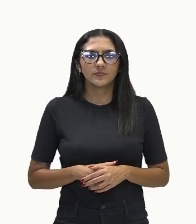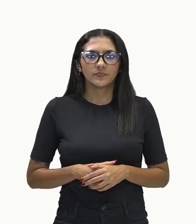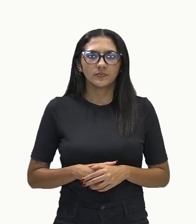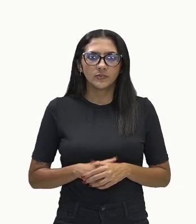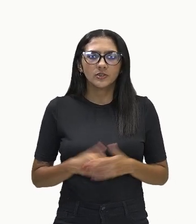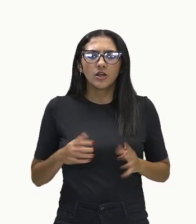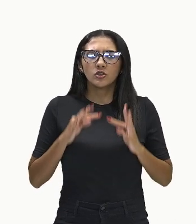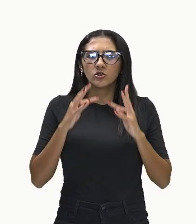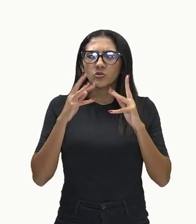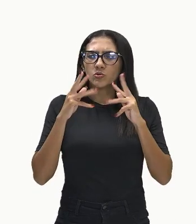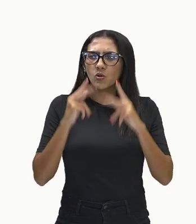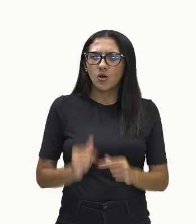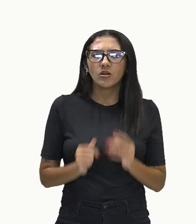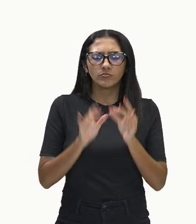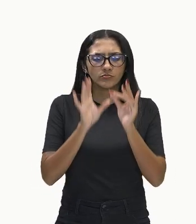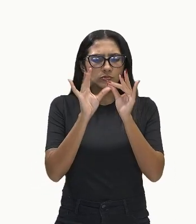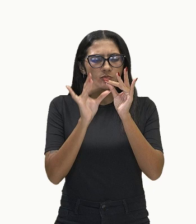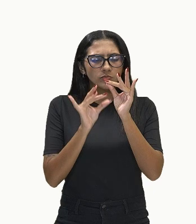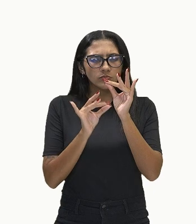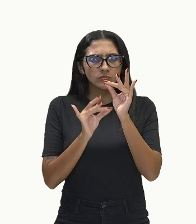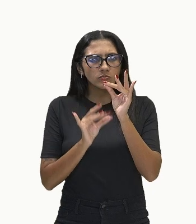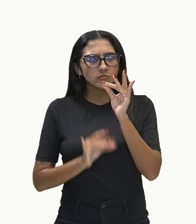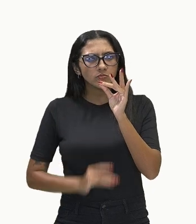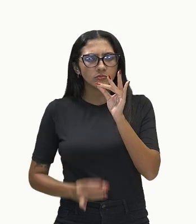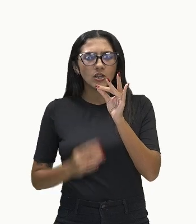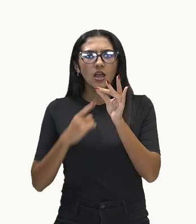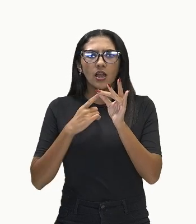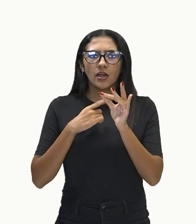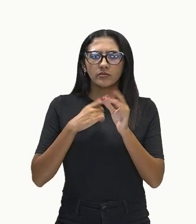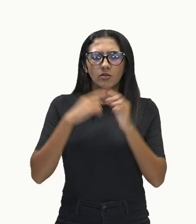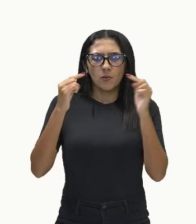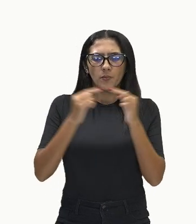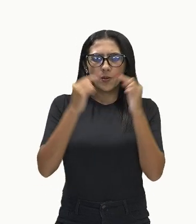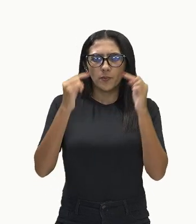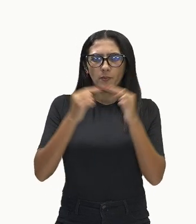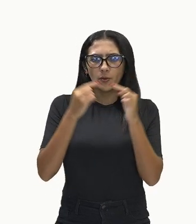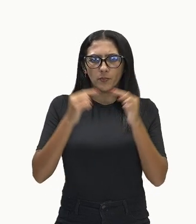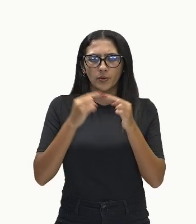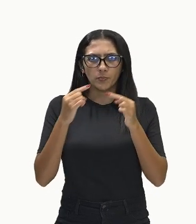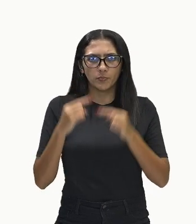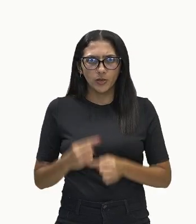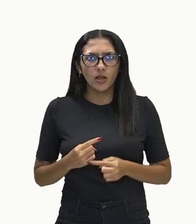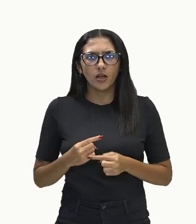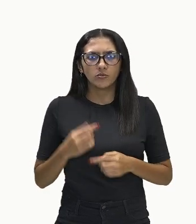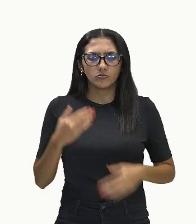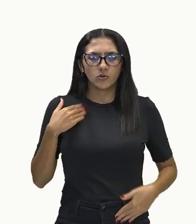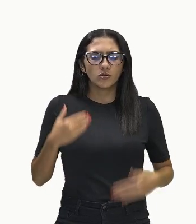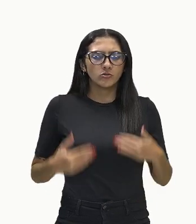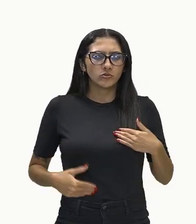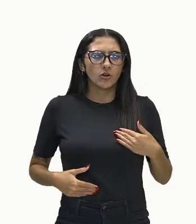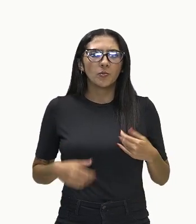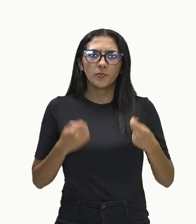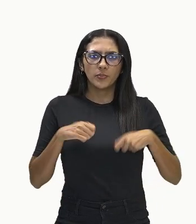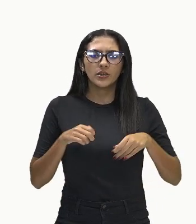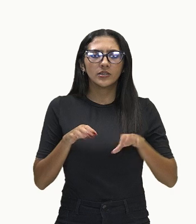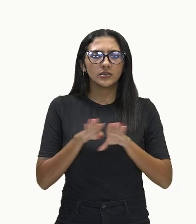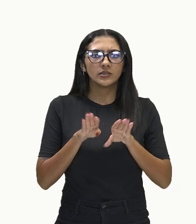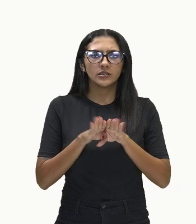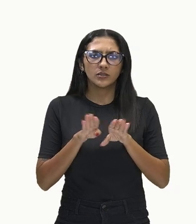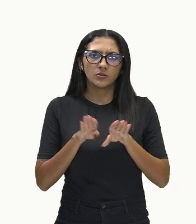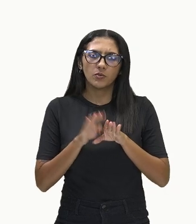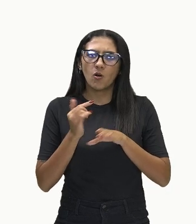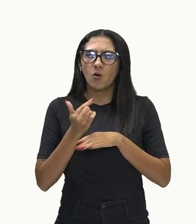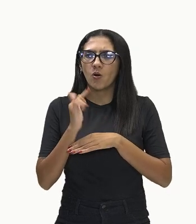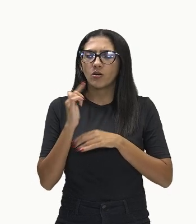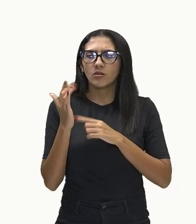isso ocorra de forma sincronizada, o nosso corpo tem também algo que nos